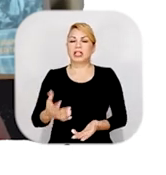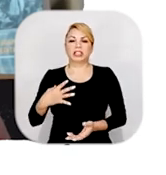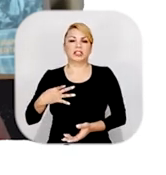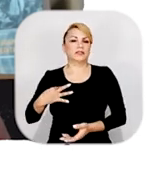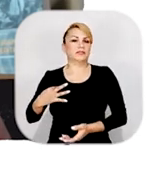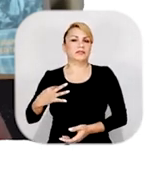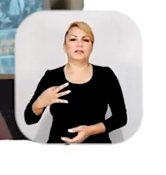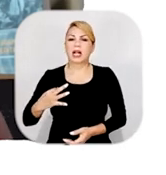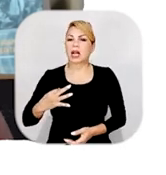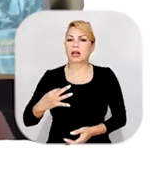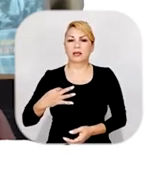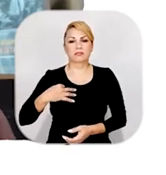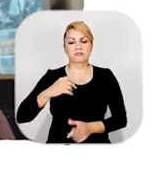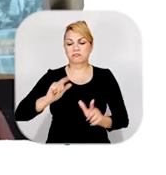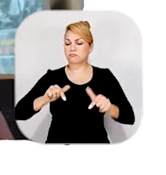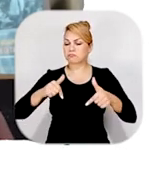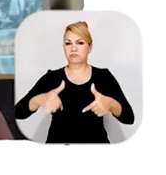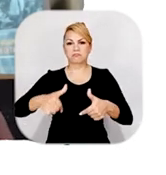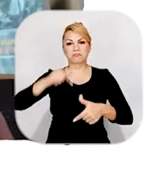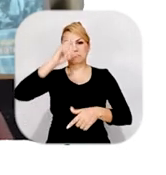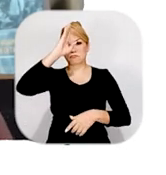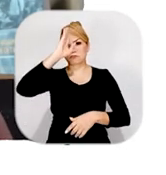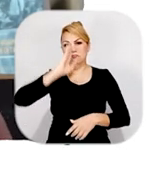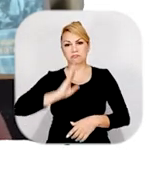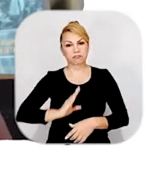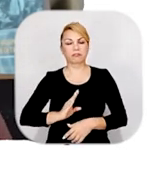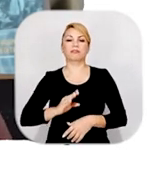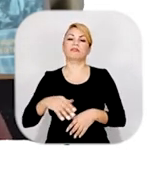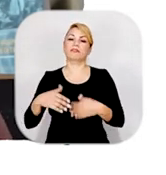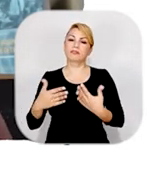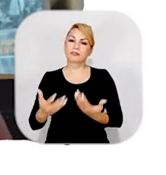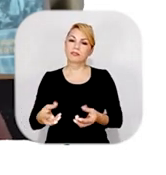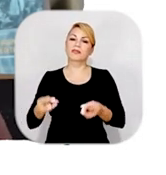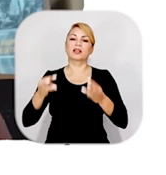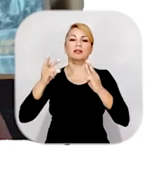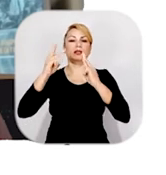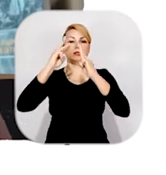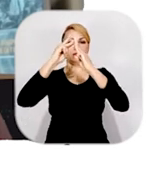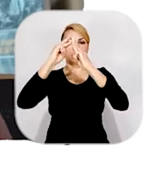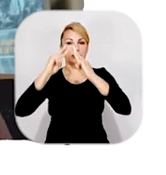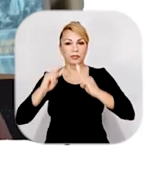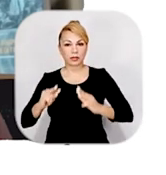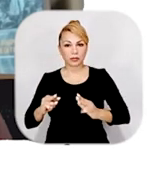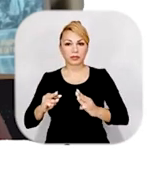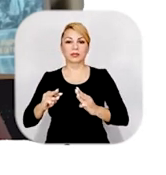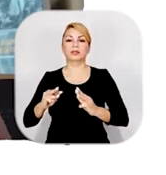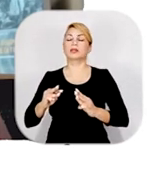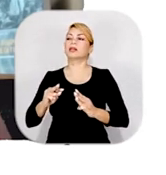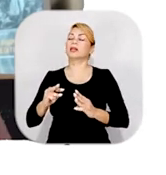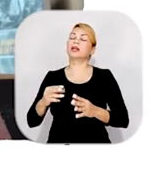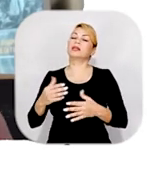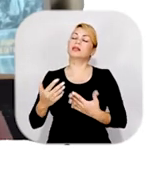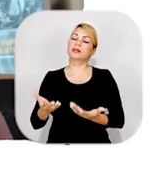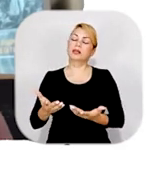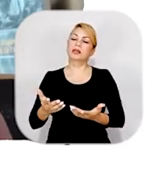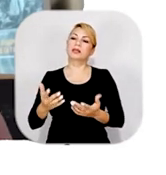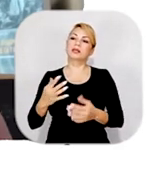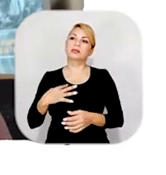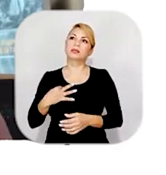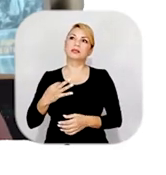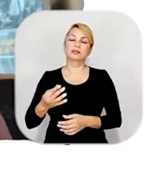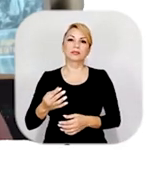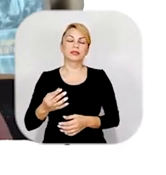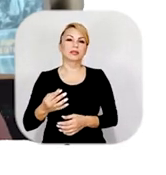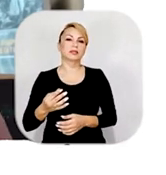alguma, foi pro bono, né, de poder fazer isso, porque o Museu Guild se disponibilizou autorizou a fazer a sonorização, mas eles